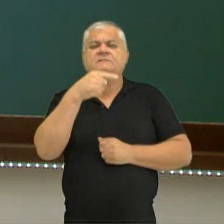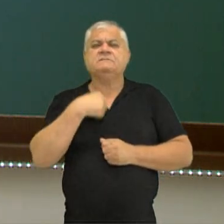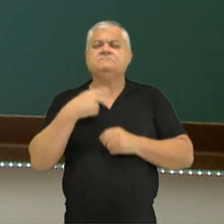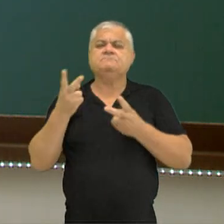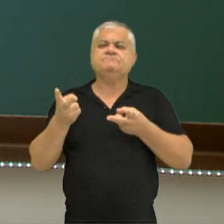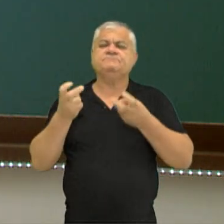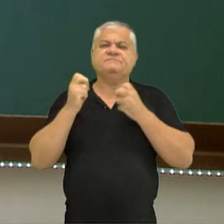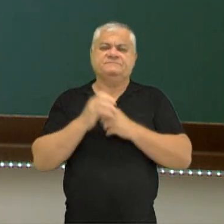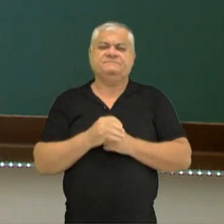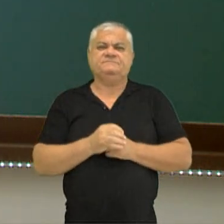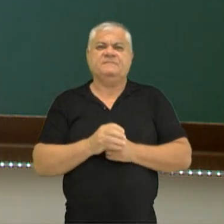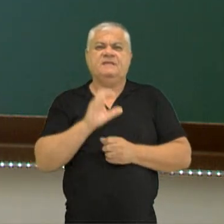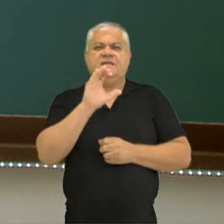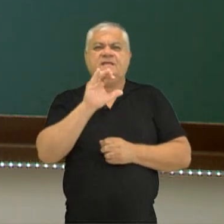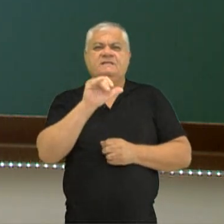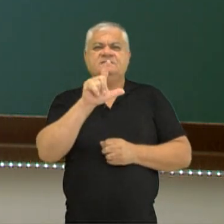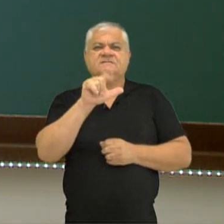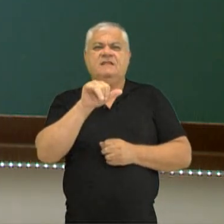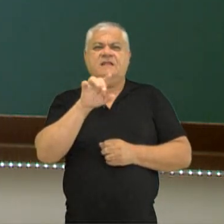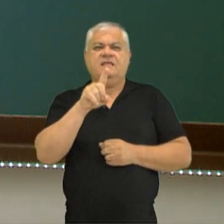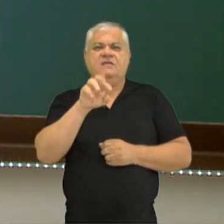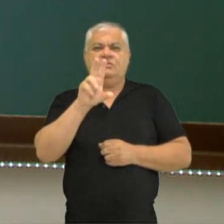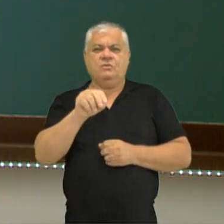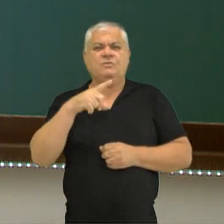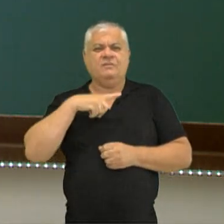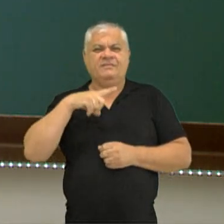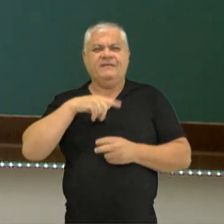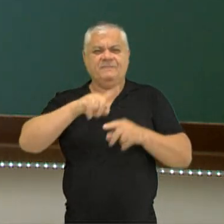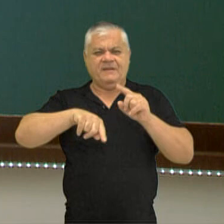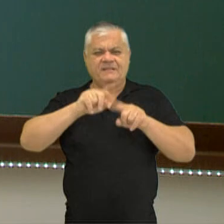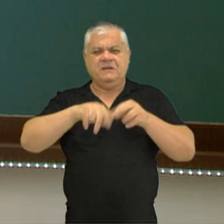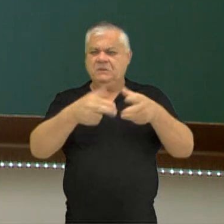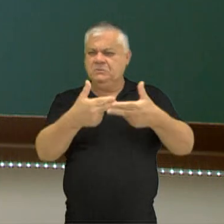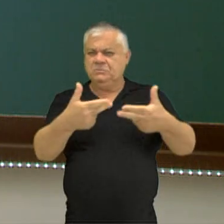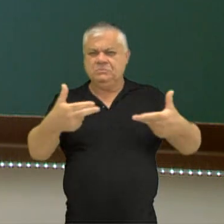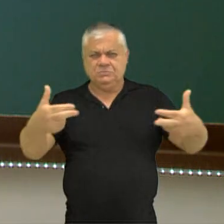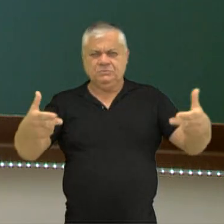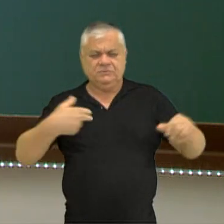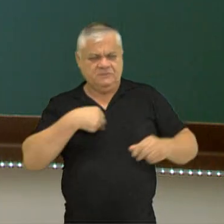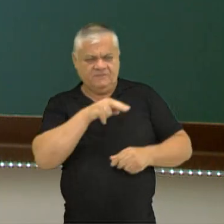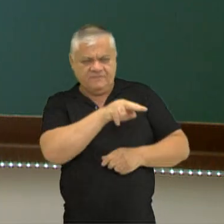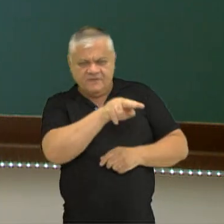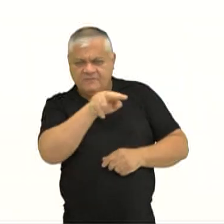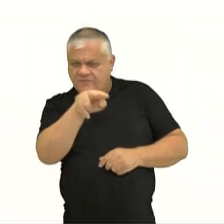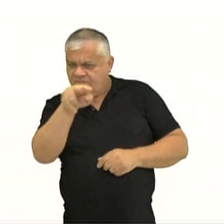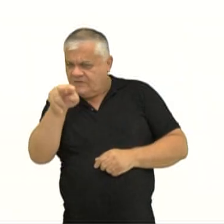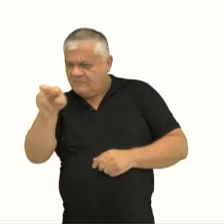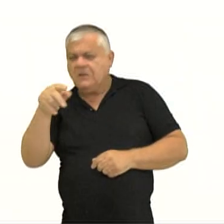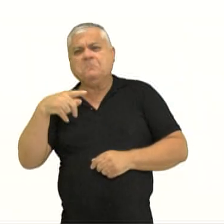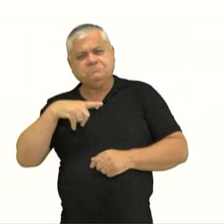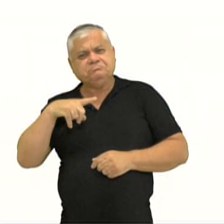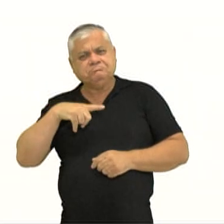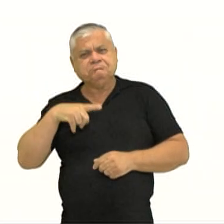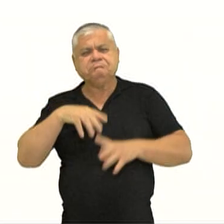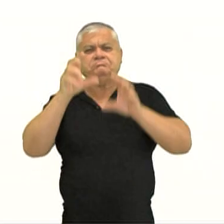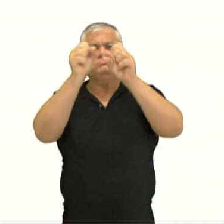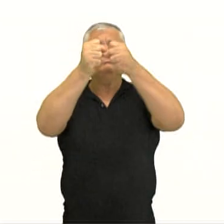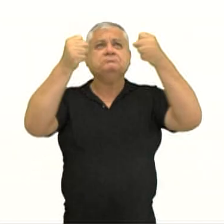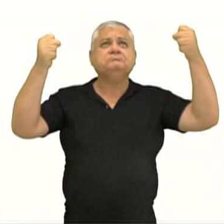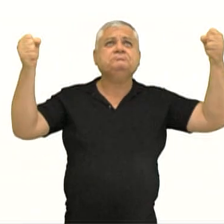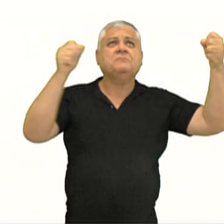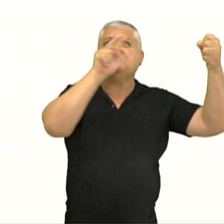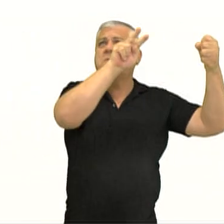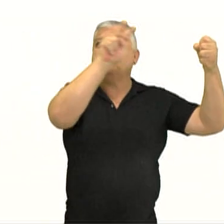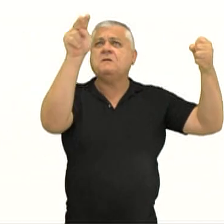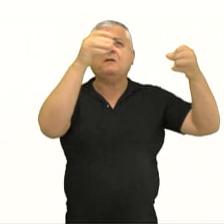que o cilindro é muito usado em embalagem, não é verdade? Nossa, toda hora a gente olha na nossa despensa, olha na nossa geladeira,